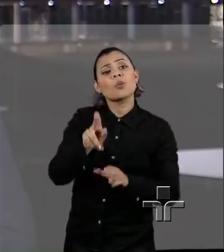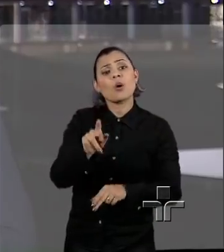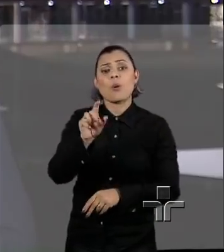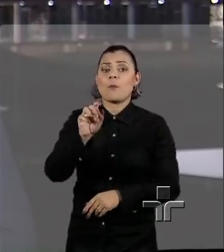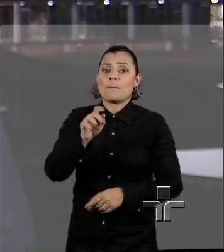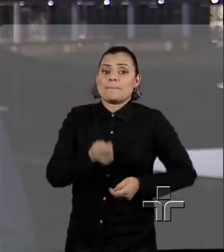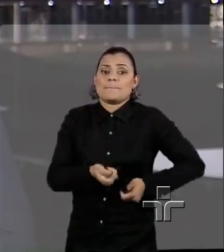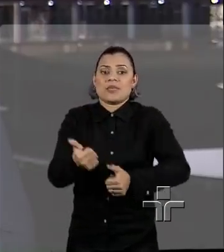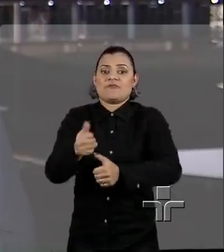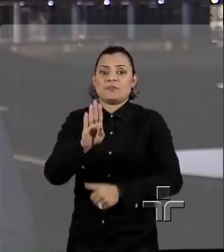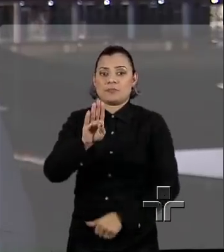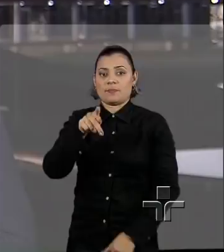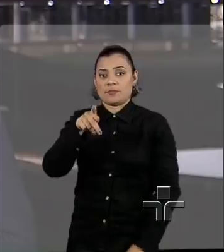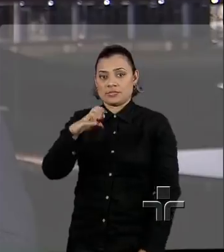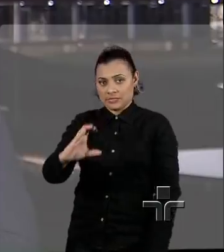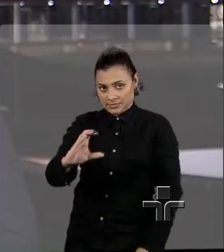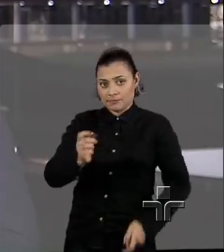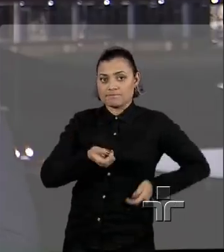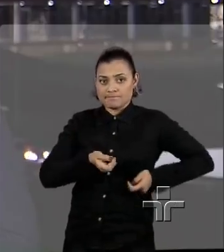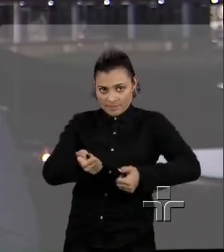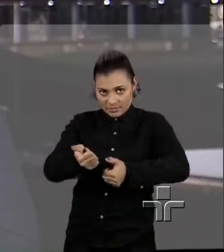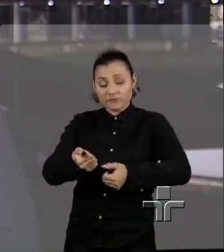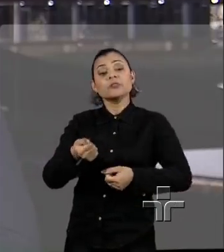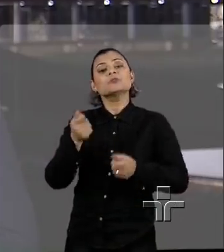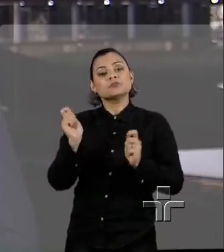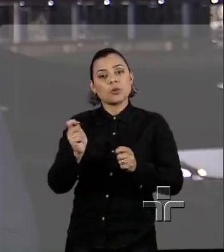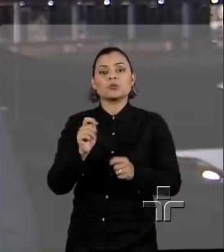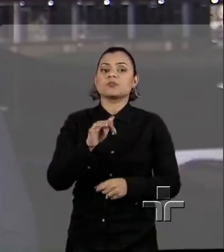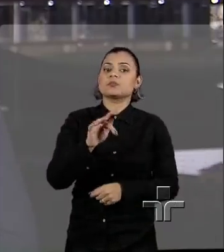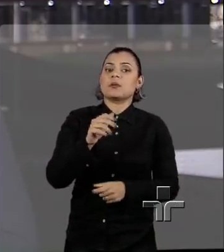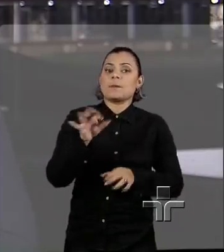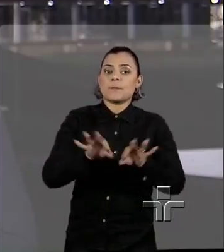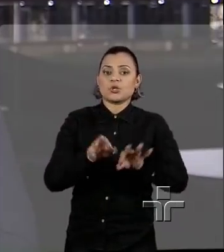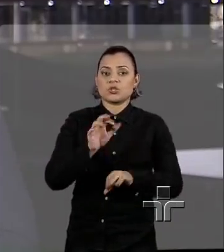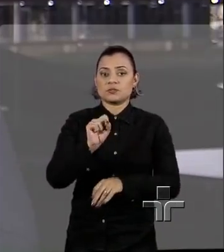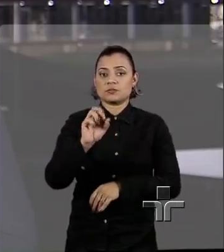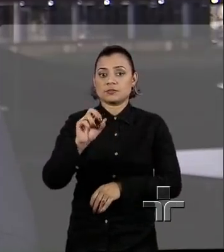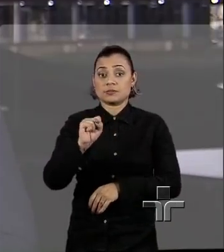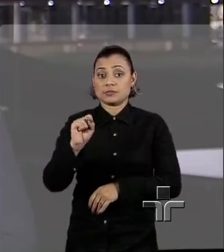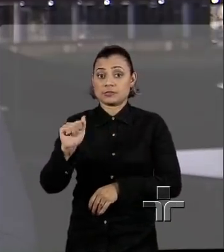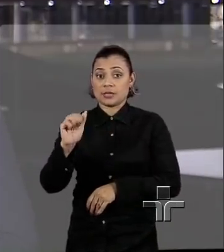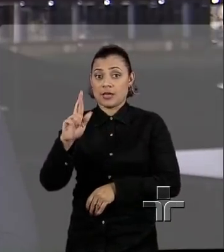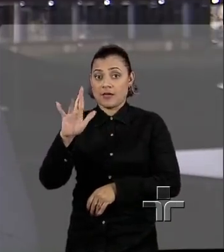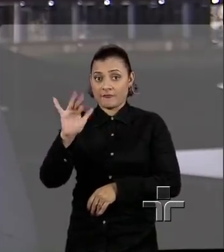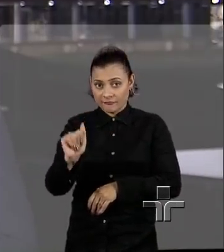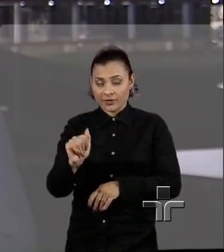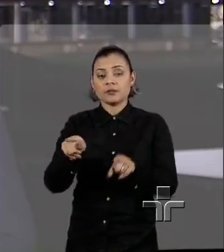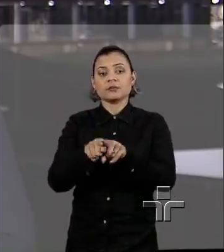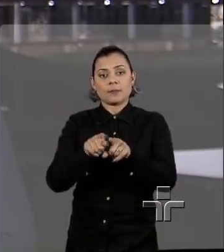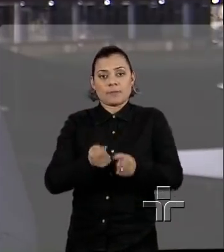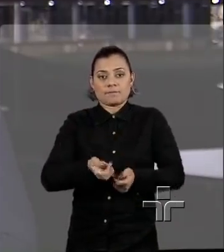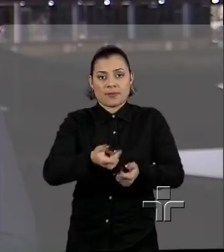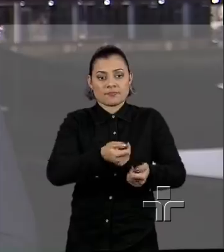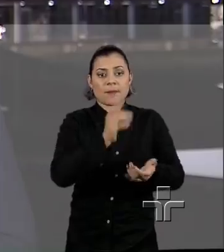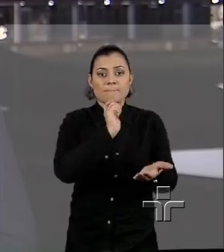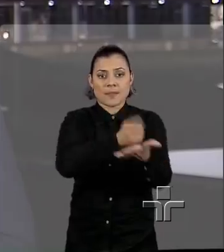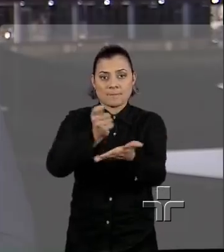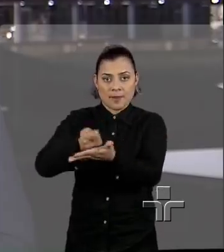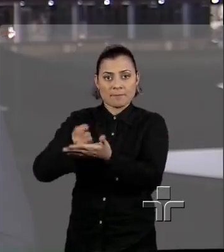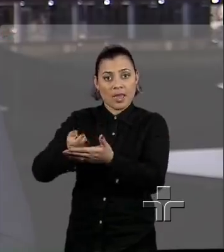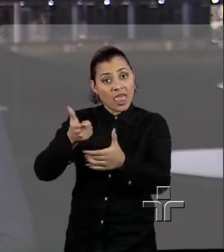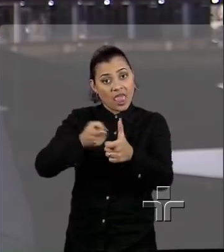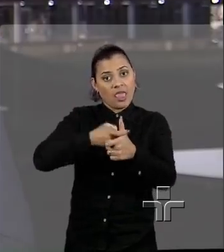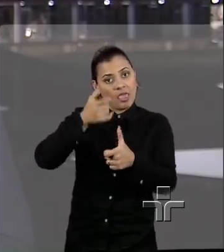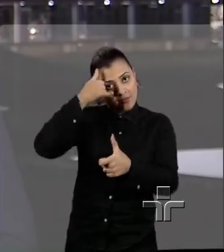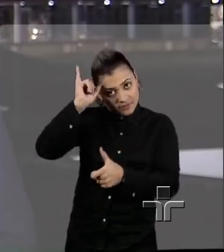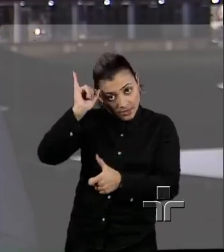benefício de prestação continuada, o BPC, o Plano Safra, entre outros incluídos no cálculo. Bom, a consequência disso é